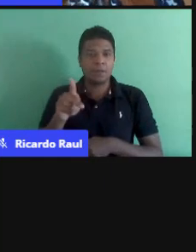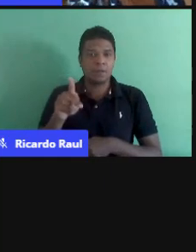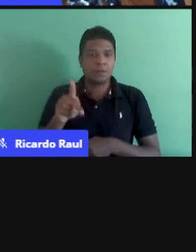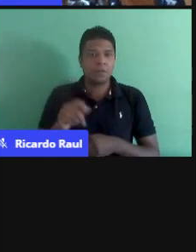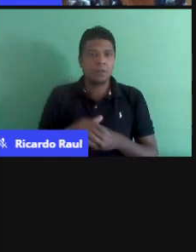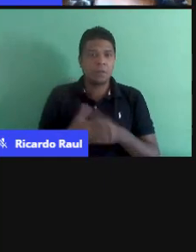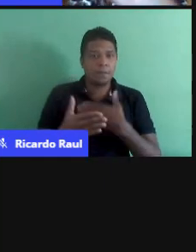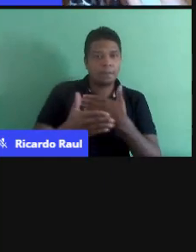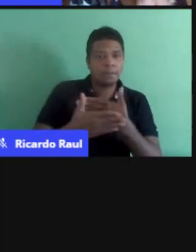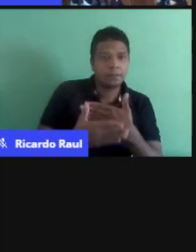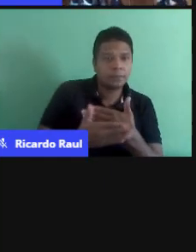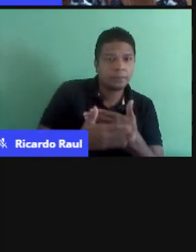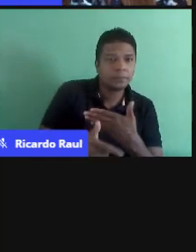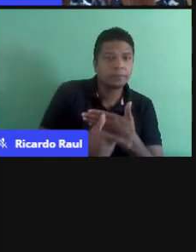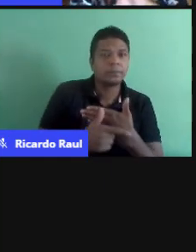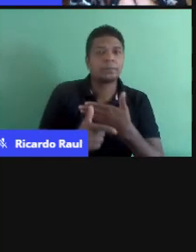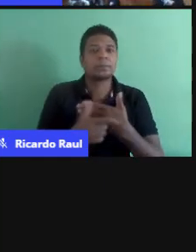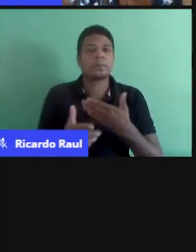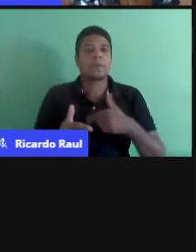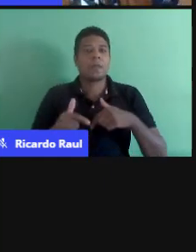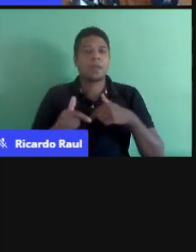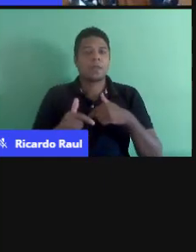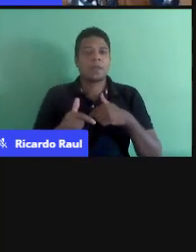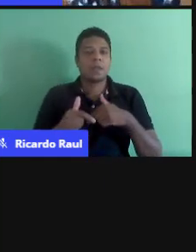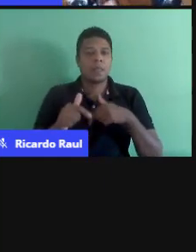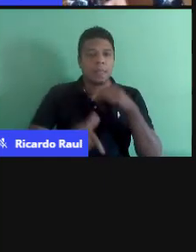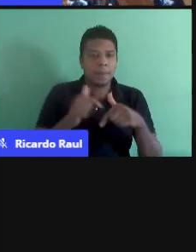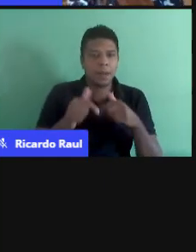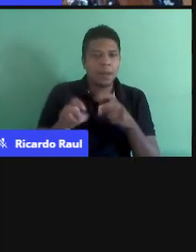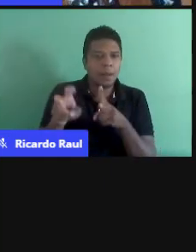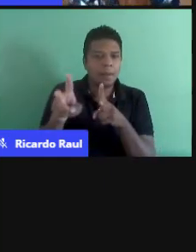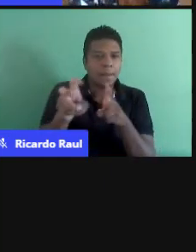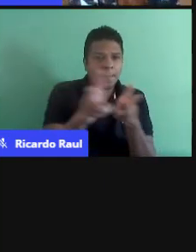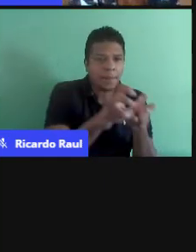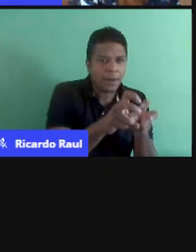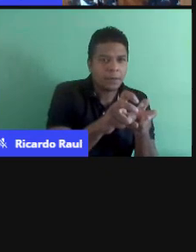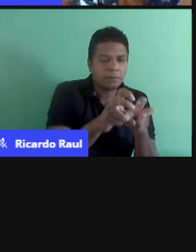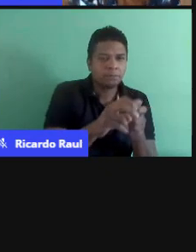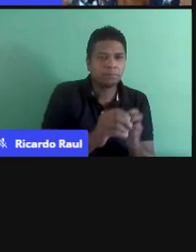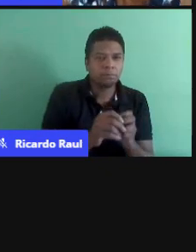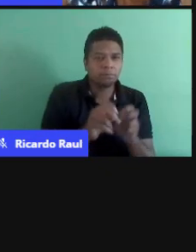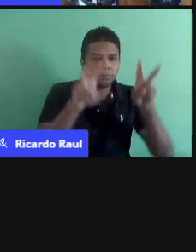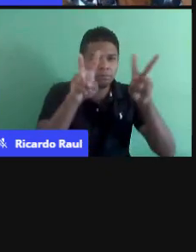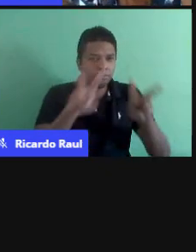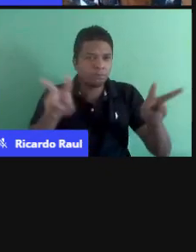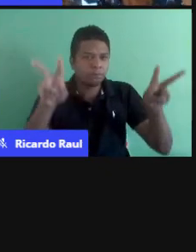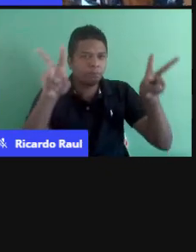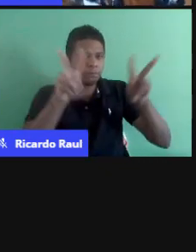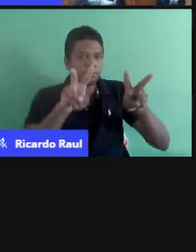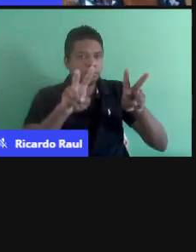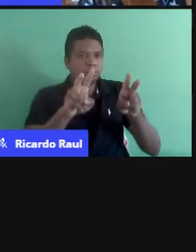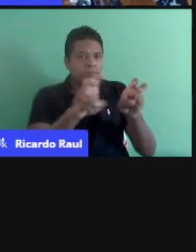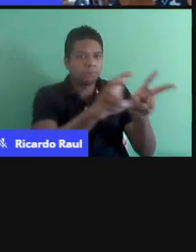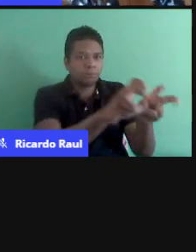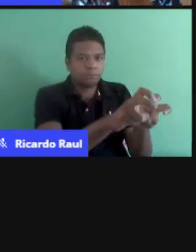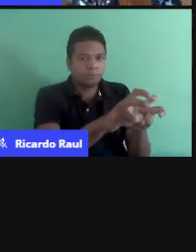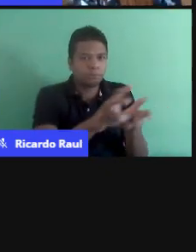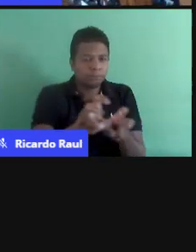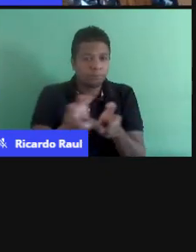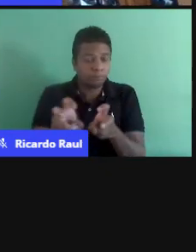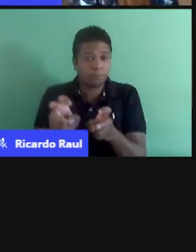é trabalhar esse olhar da criança, esse olhar de observação da criança. Porque quando a criança